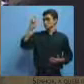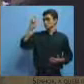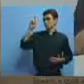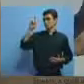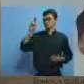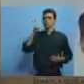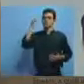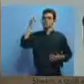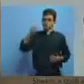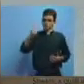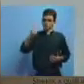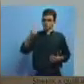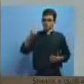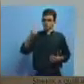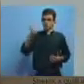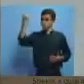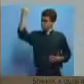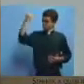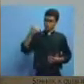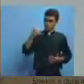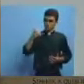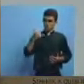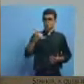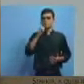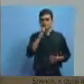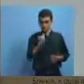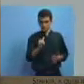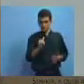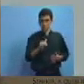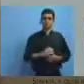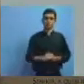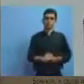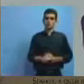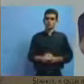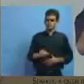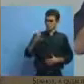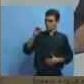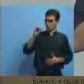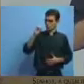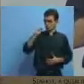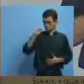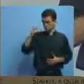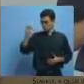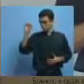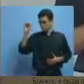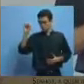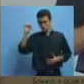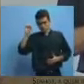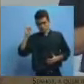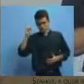profetiza sobre esses ossos e diz-lhes: ossos ressequidos,